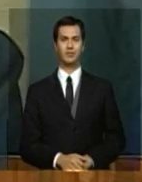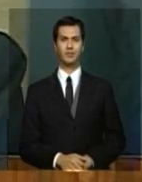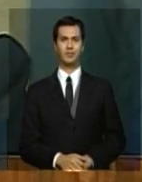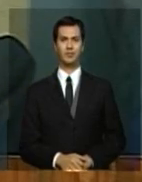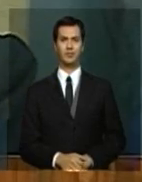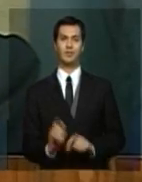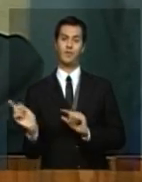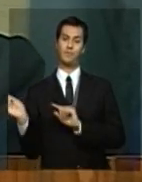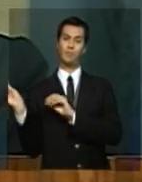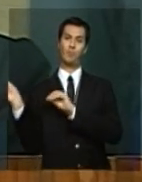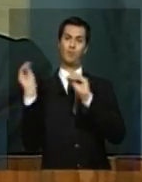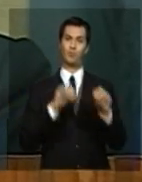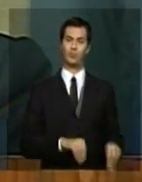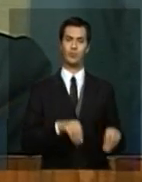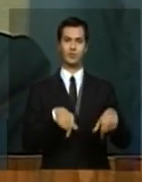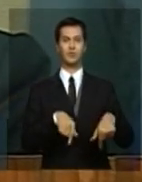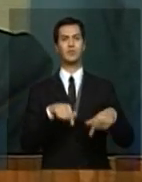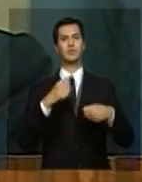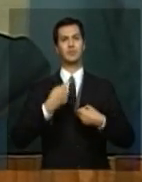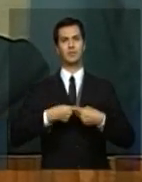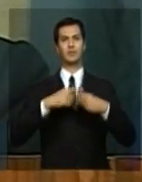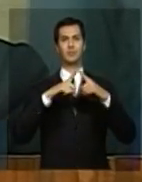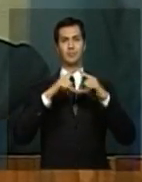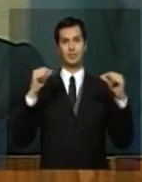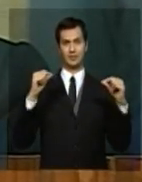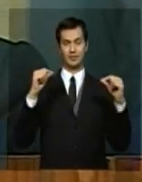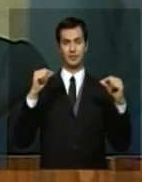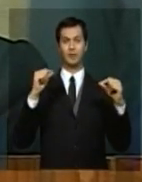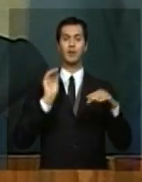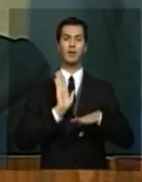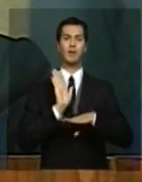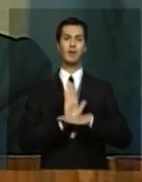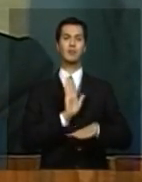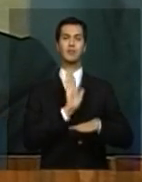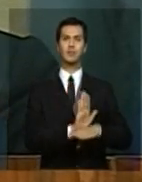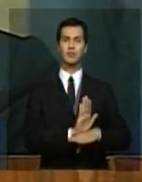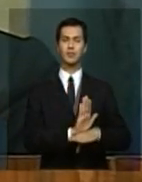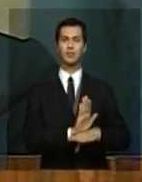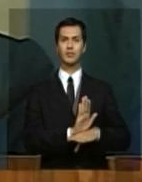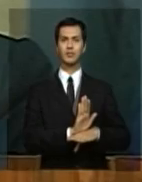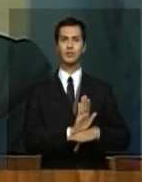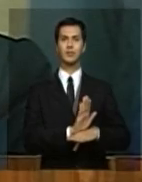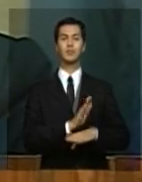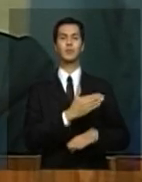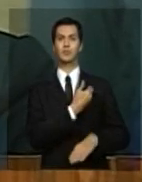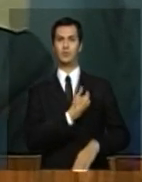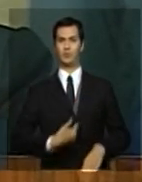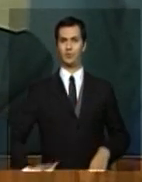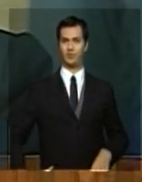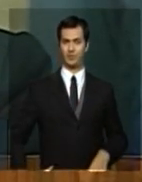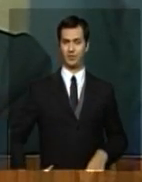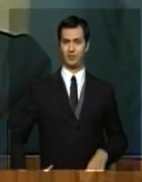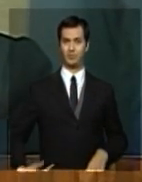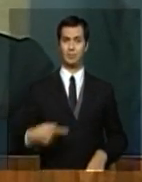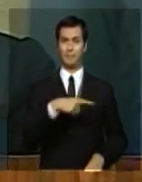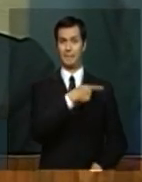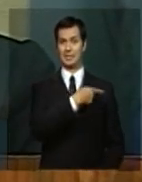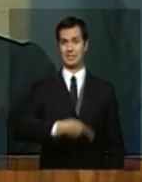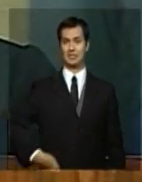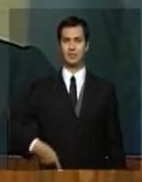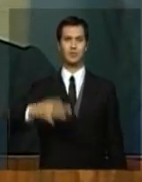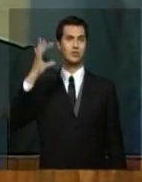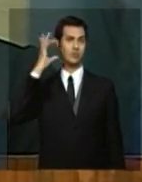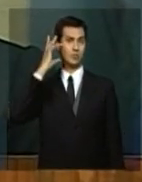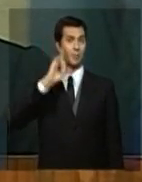para Brasília contribuir com o governo da primeira mulher entro